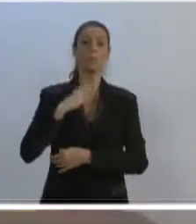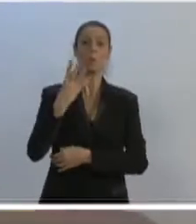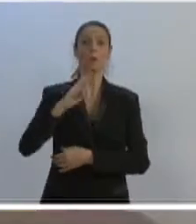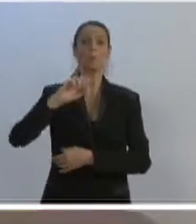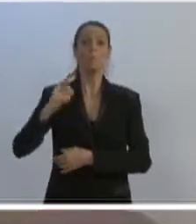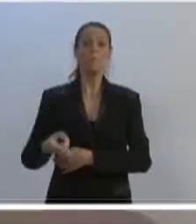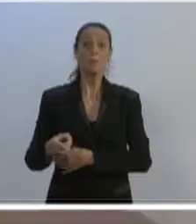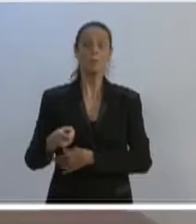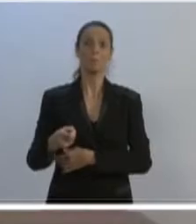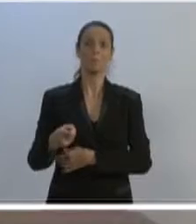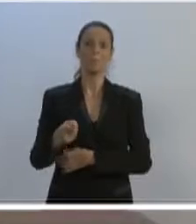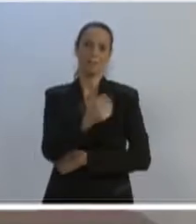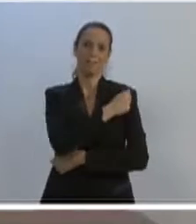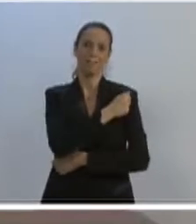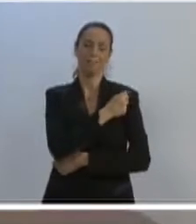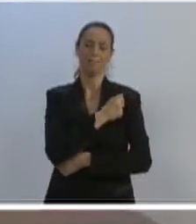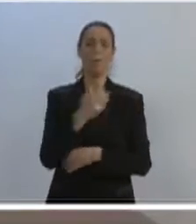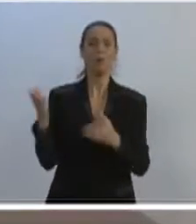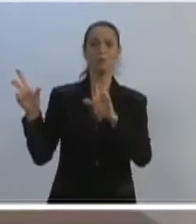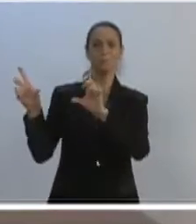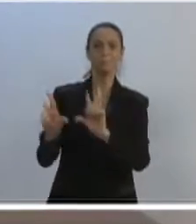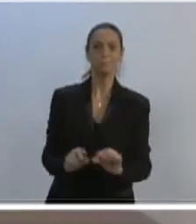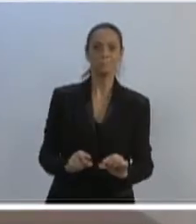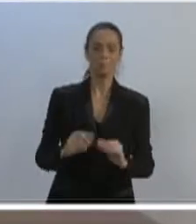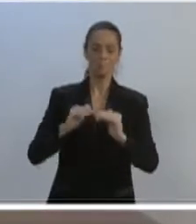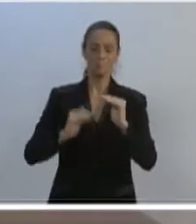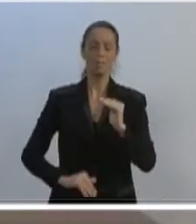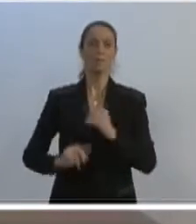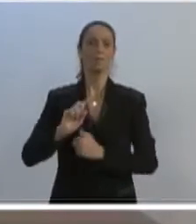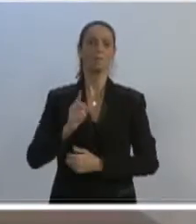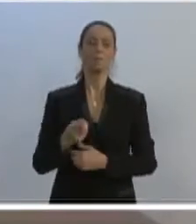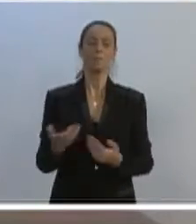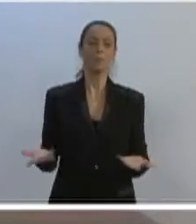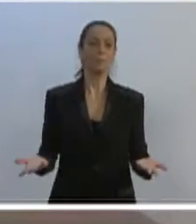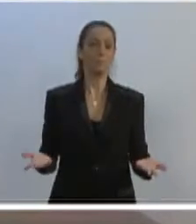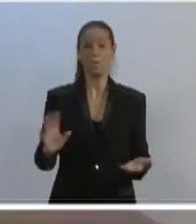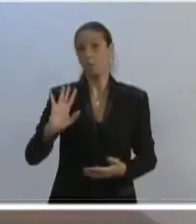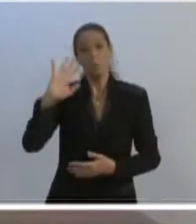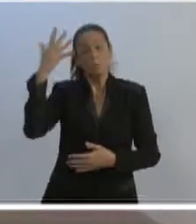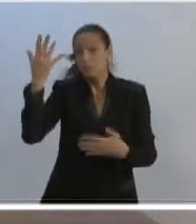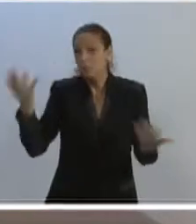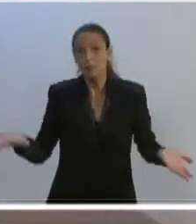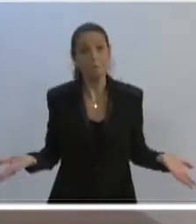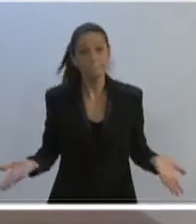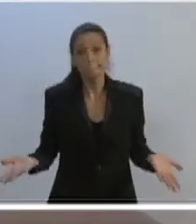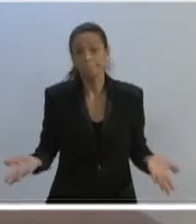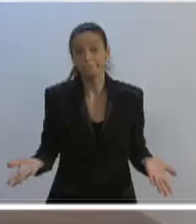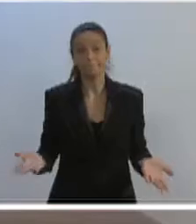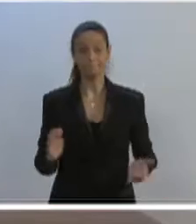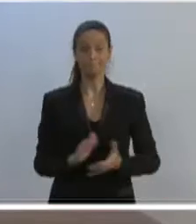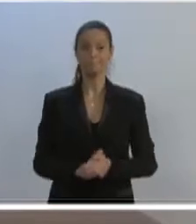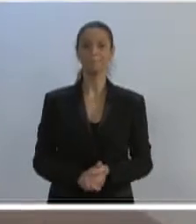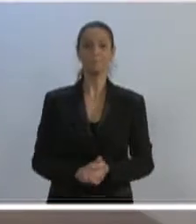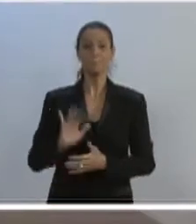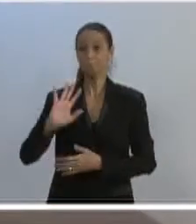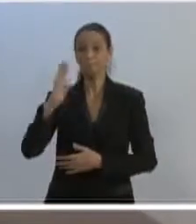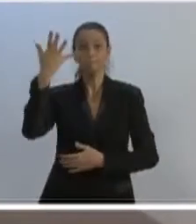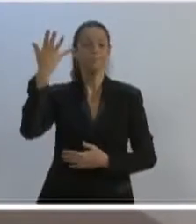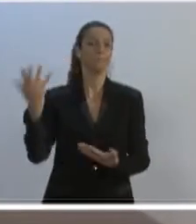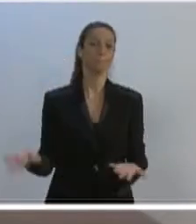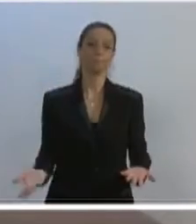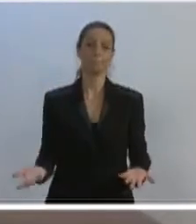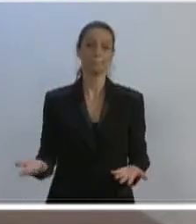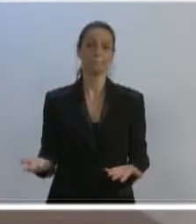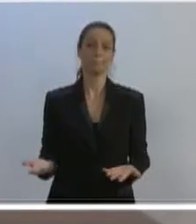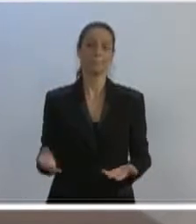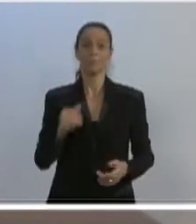1.000. Então tem menos de 1.000. É um fenômeno que está acontecendo. Então, é um fenômeno acontecendo e lá não vai ser